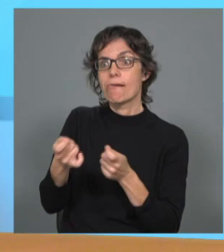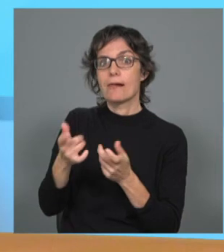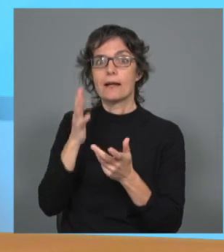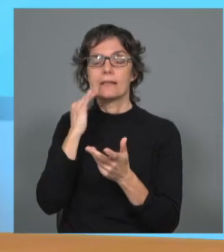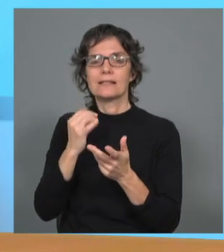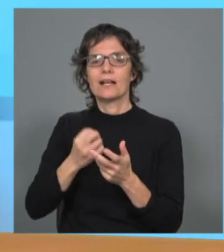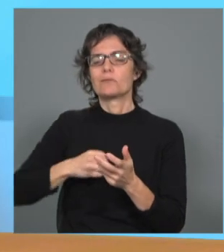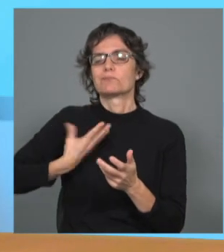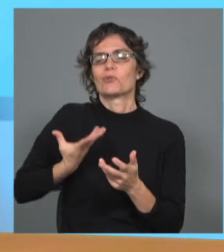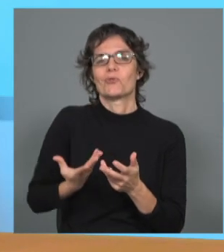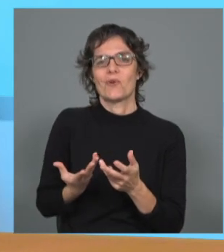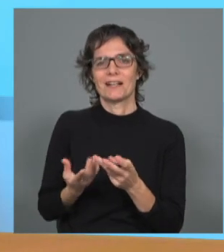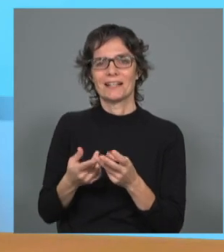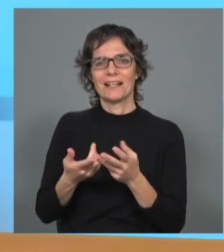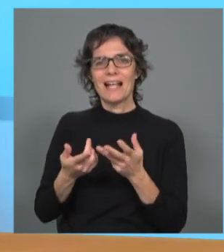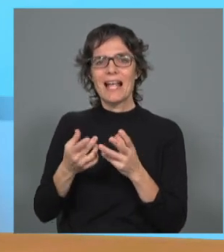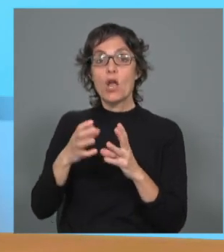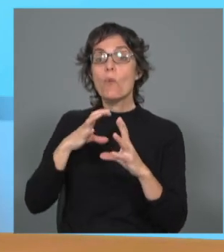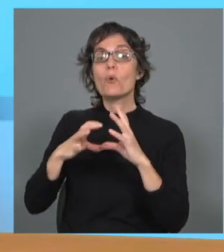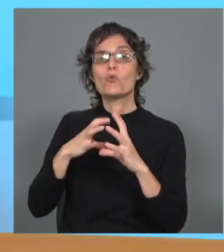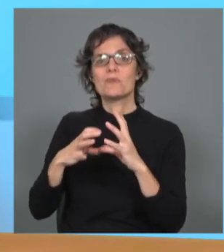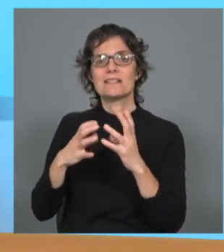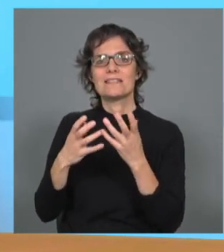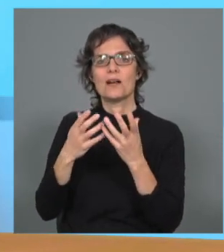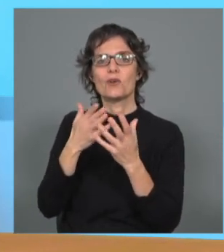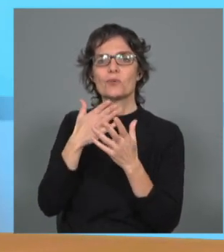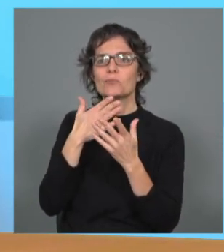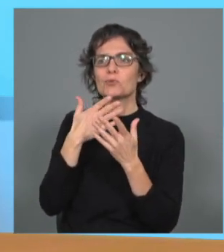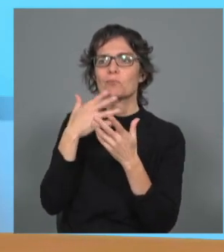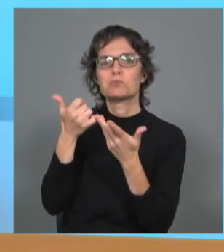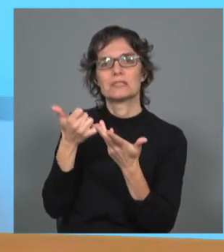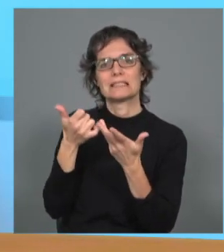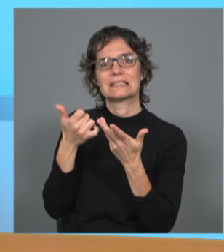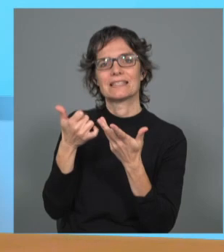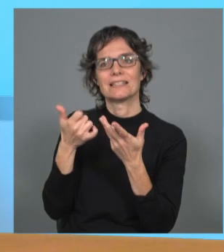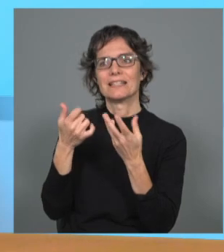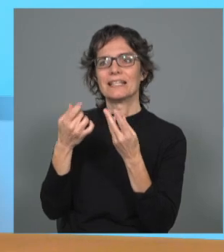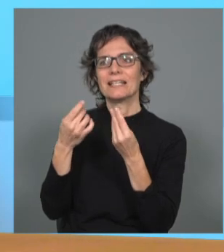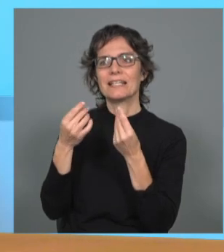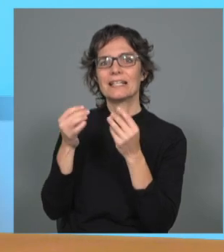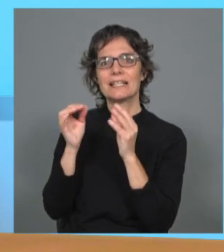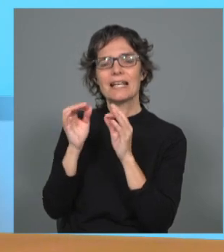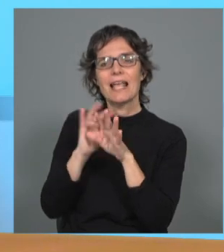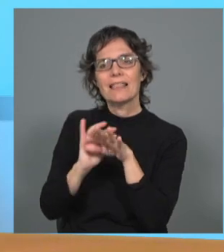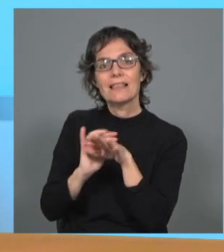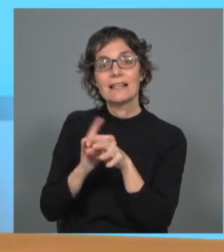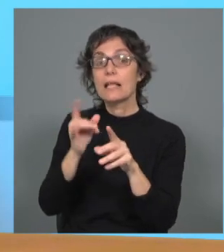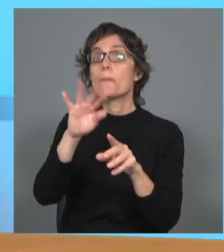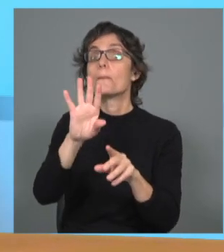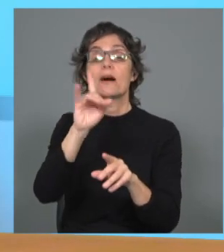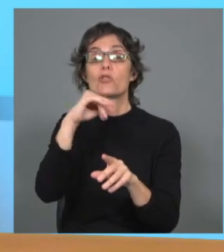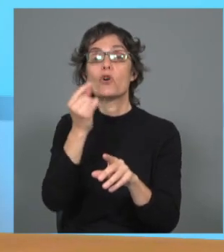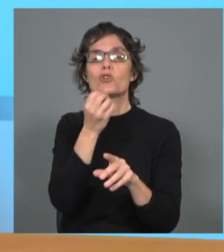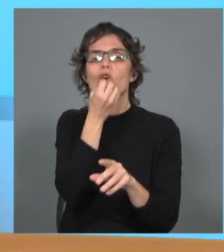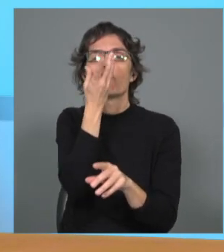uma comunicação que é muito menos agressiva que a do homem. Mas não somos só isso, não somos florzinhas de estufa. Também